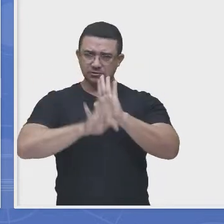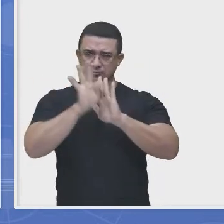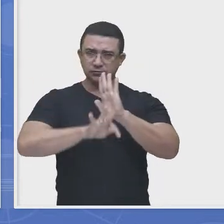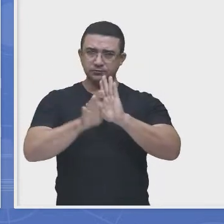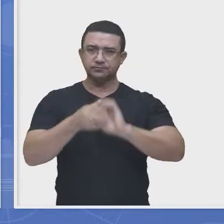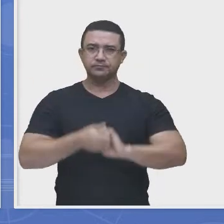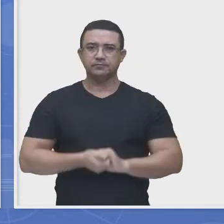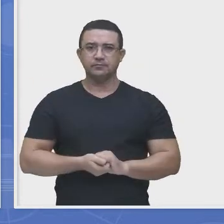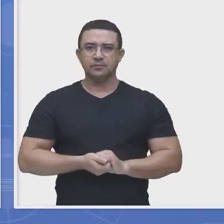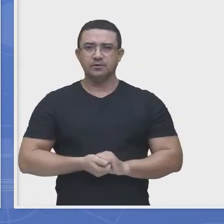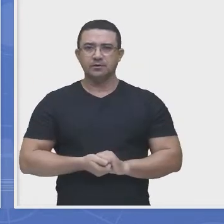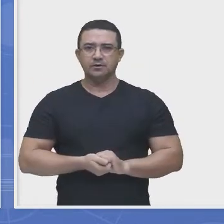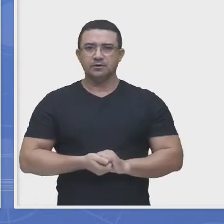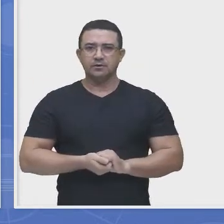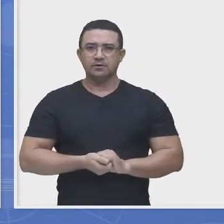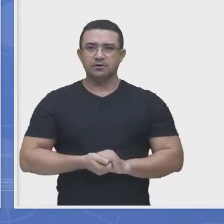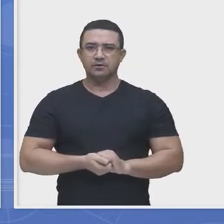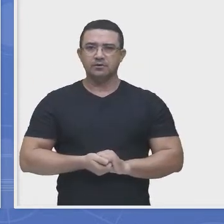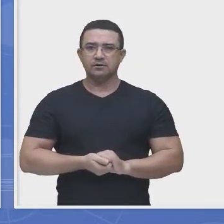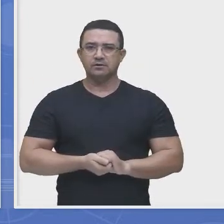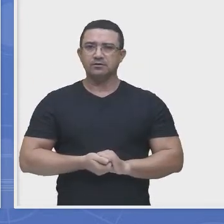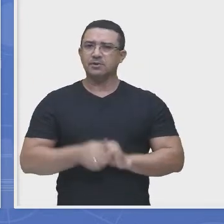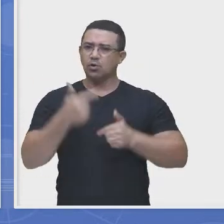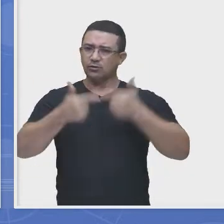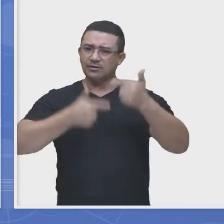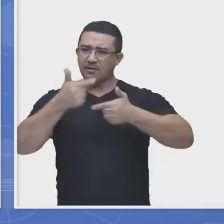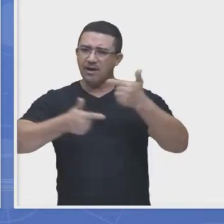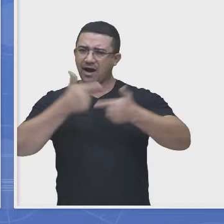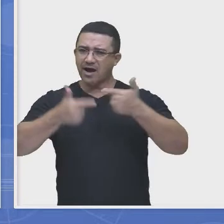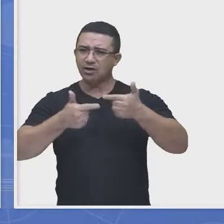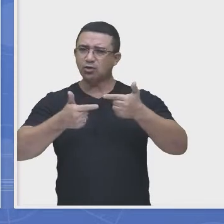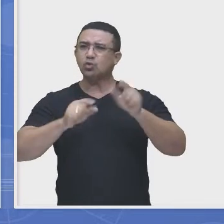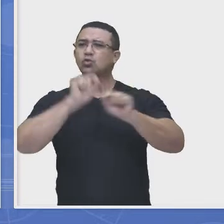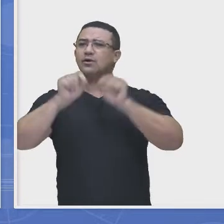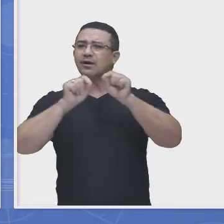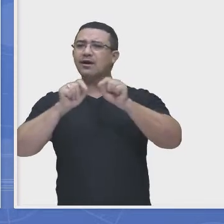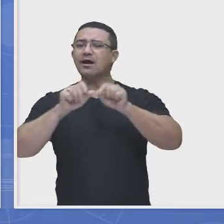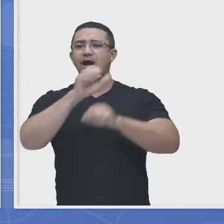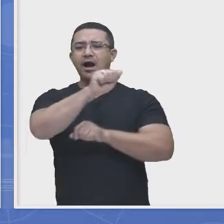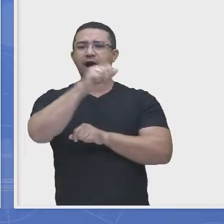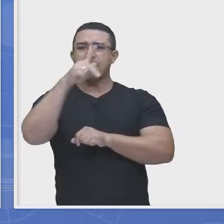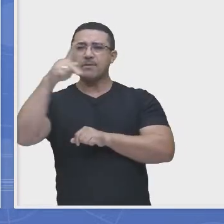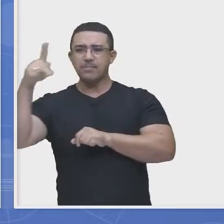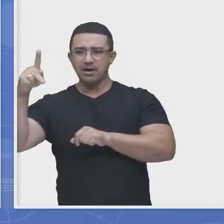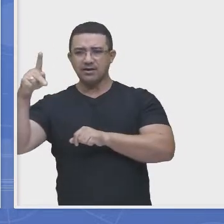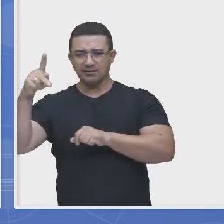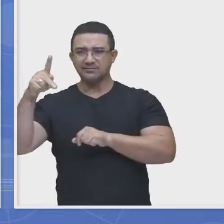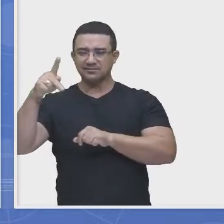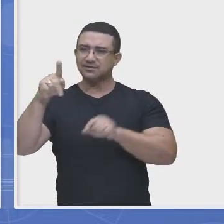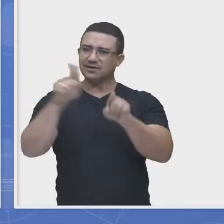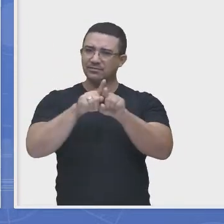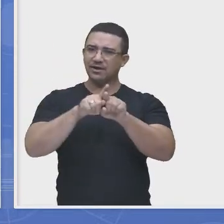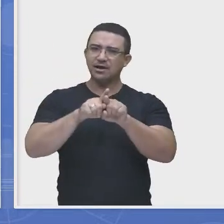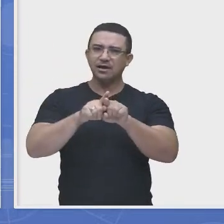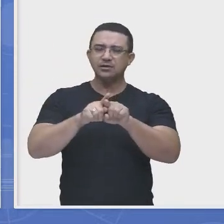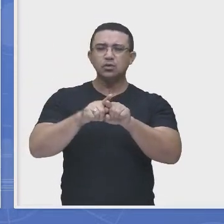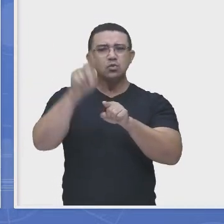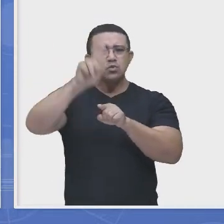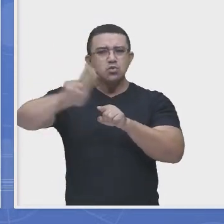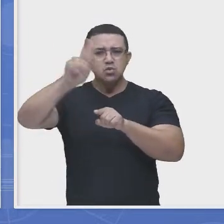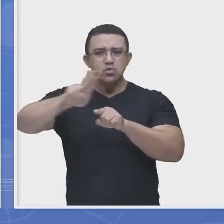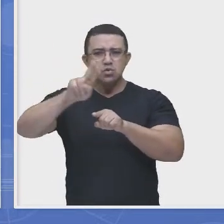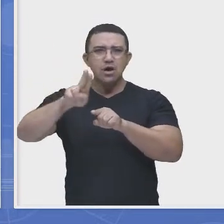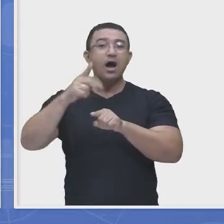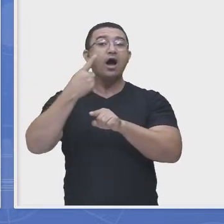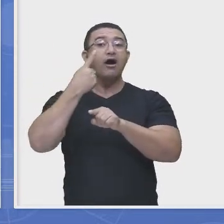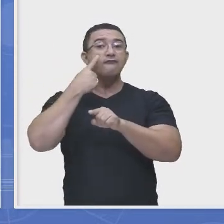os serviços de streaming, ou seja, aqueles aplicativos de música que você utiliza para ouvir suas músicas, que